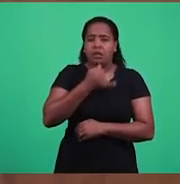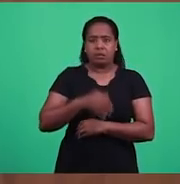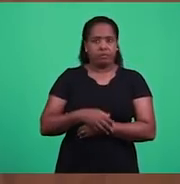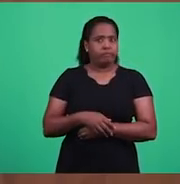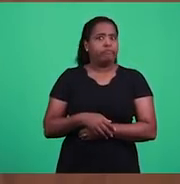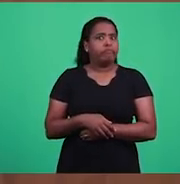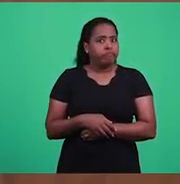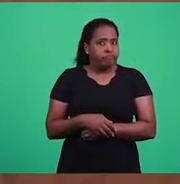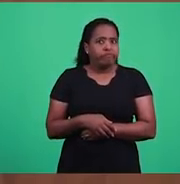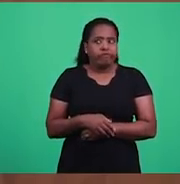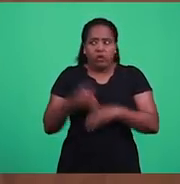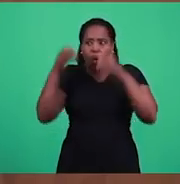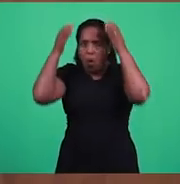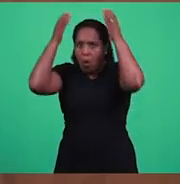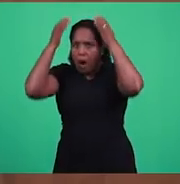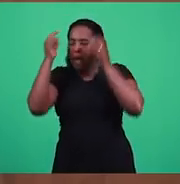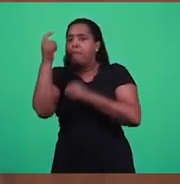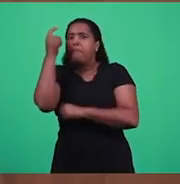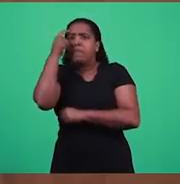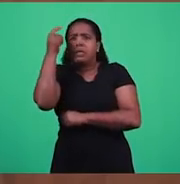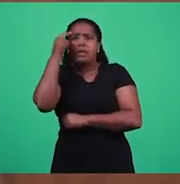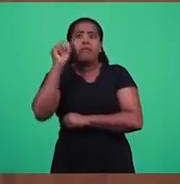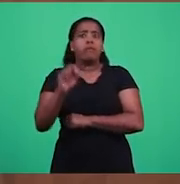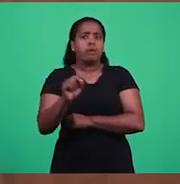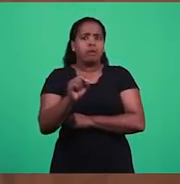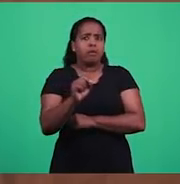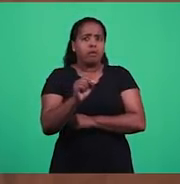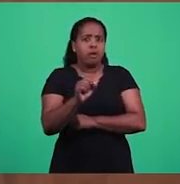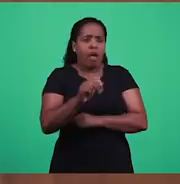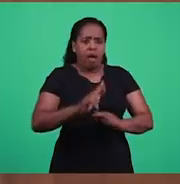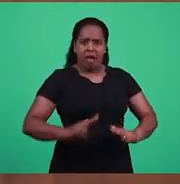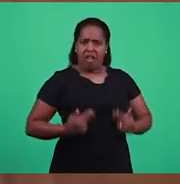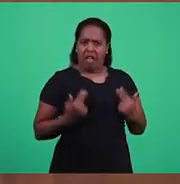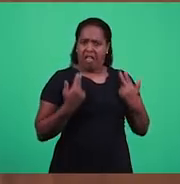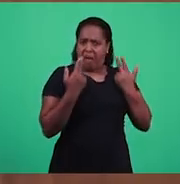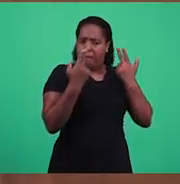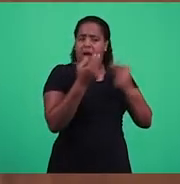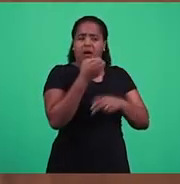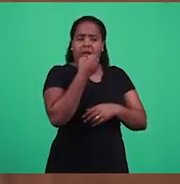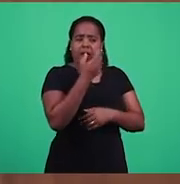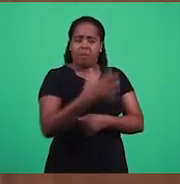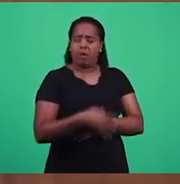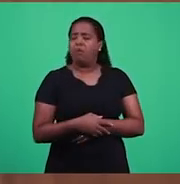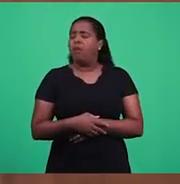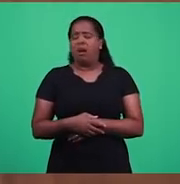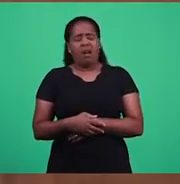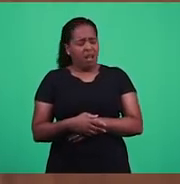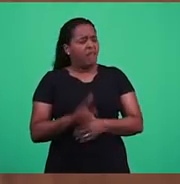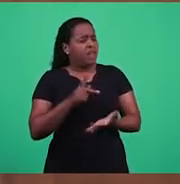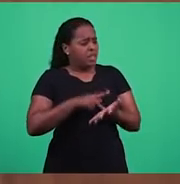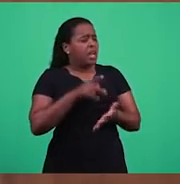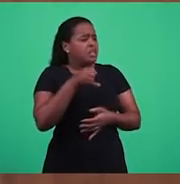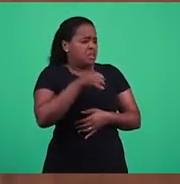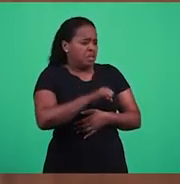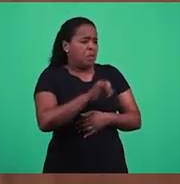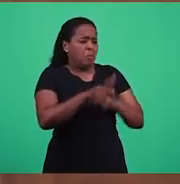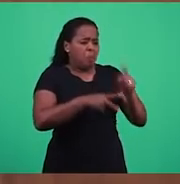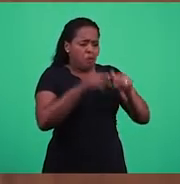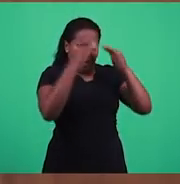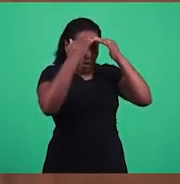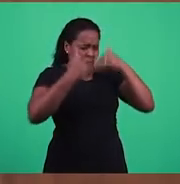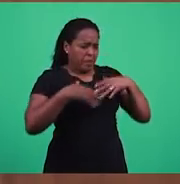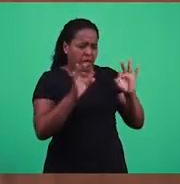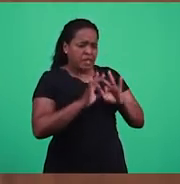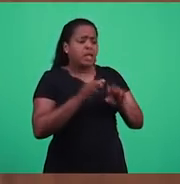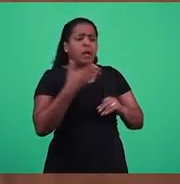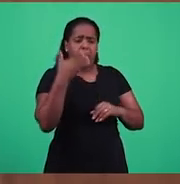que Amã era bonzinho. Ele falou assim, é verdade, se tem esse povo que não me obedece, é melhor mesmo. Aí